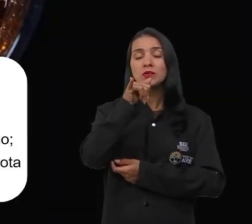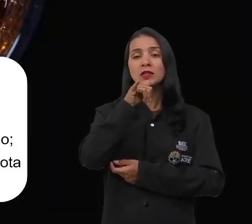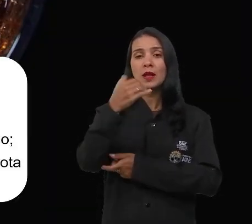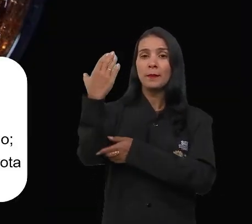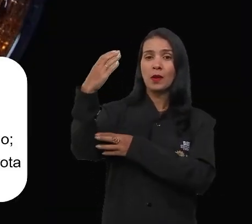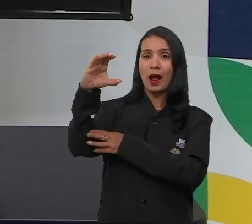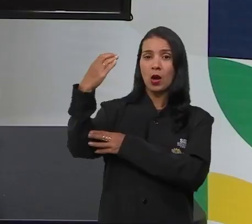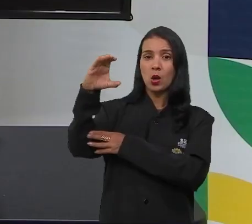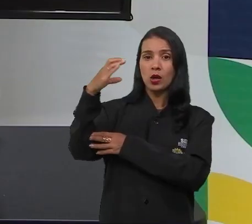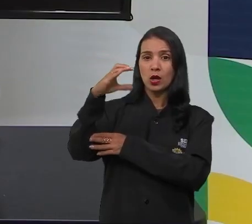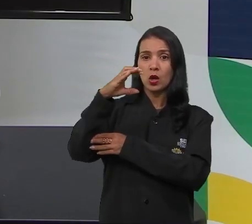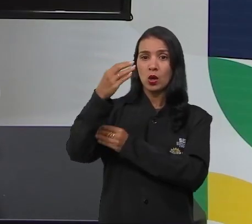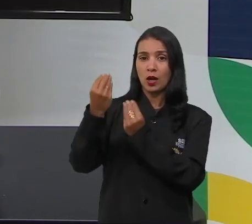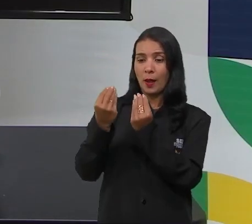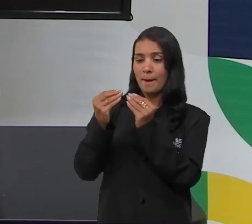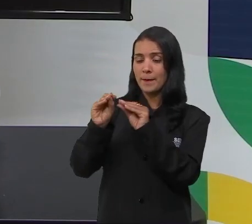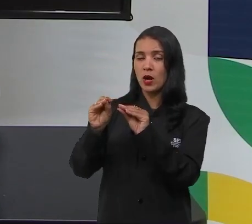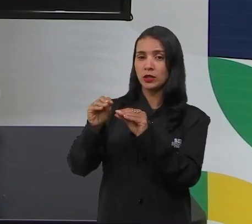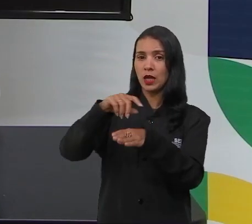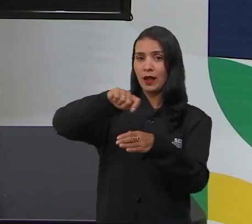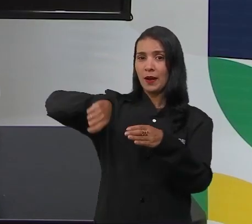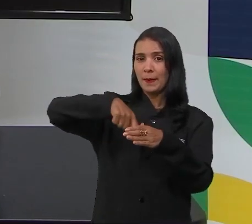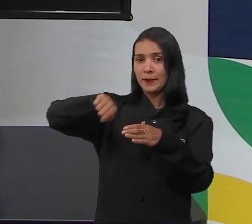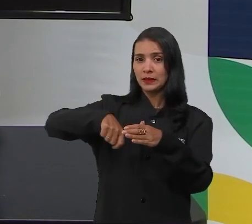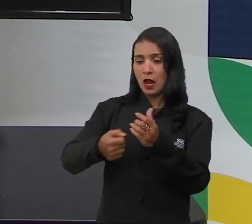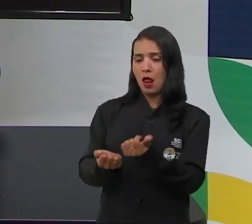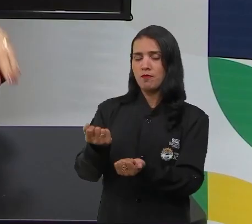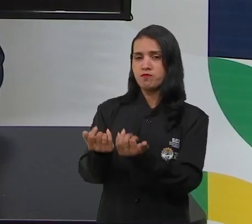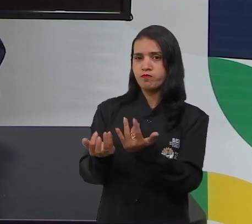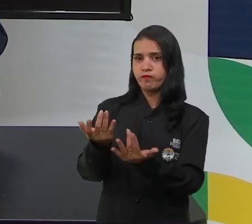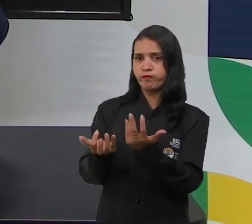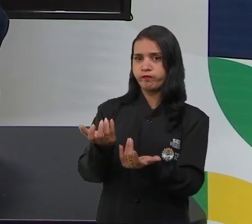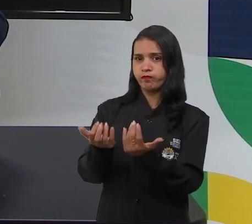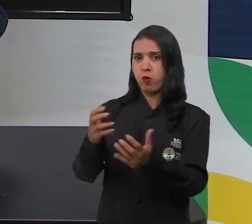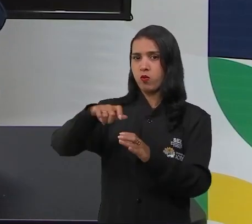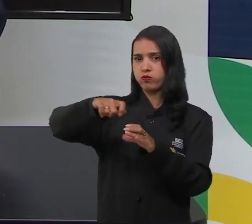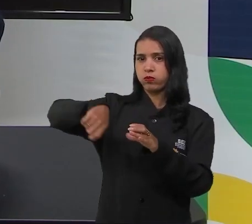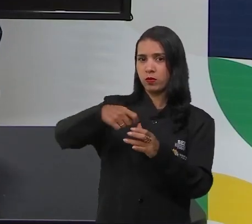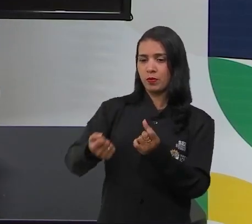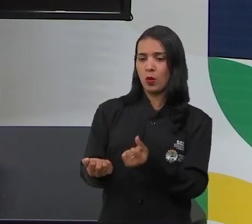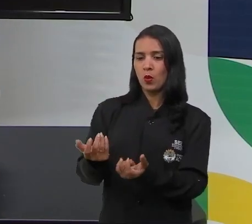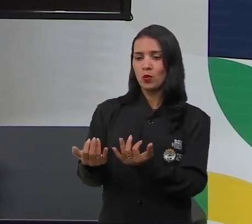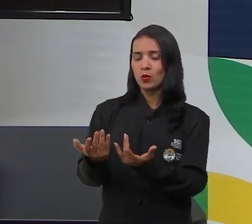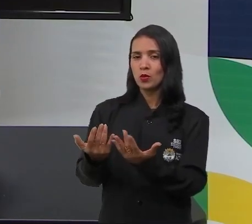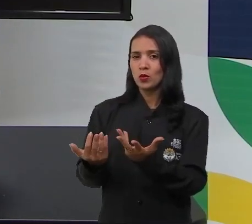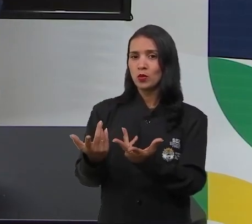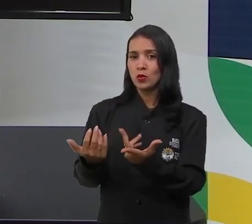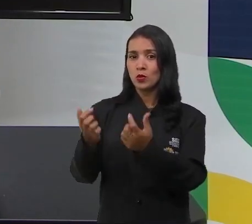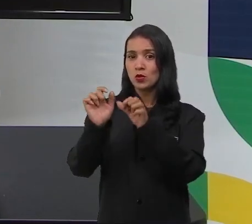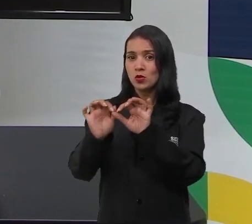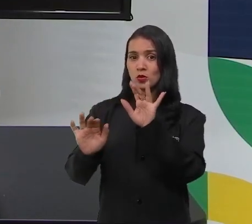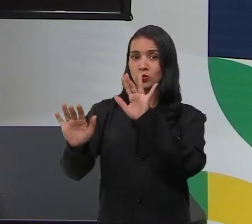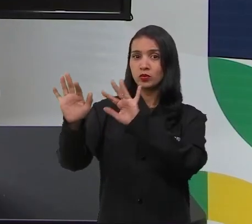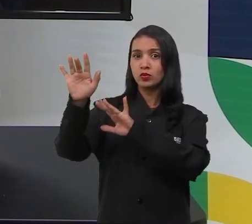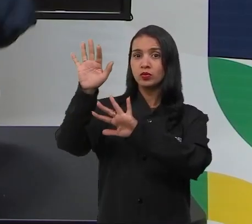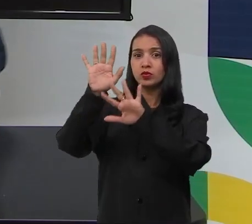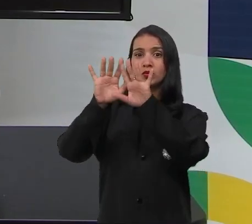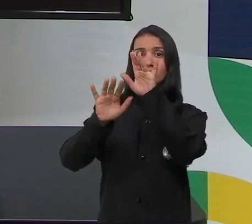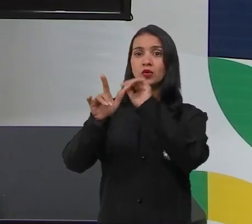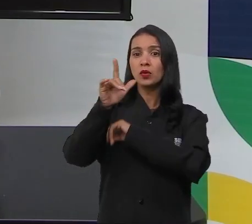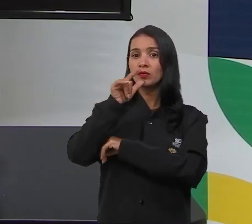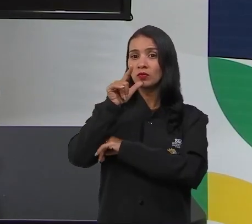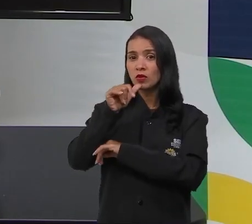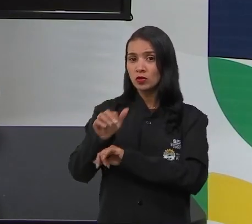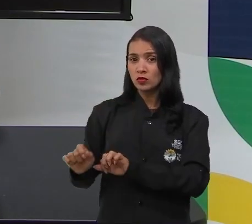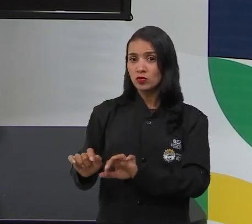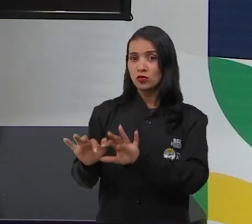exemplo, ali numa panela e começa a ferver aquela Coca-Cola, né? Então, todo o líquido, ele vai o quê? Ele vai, né,